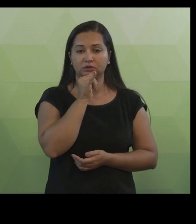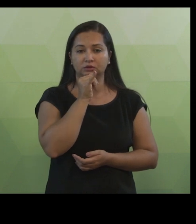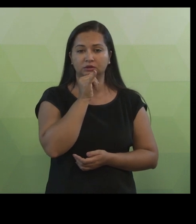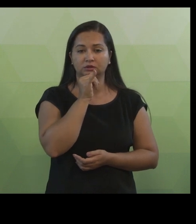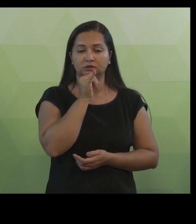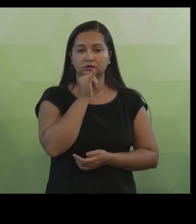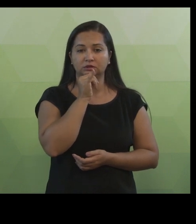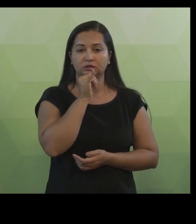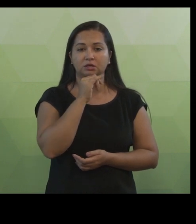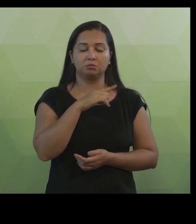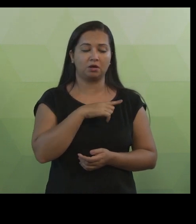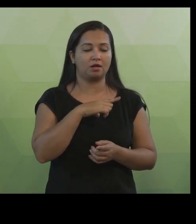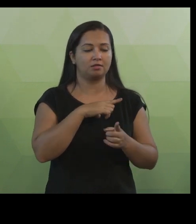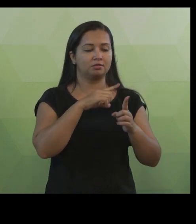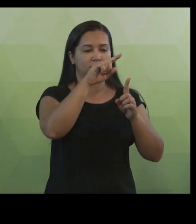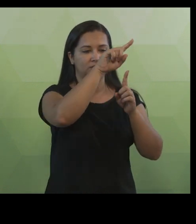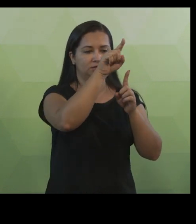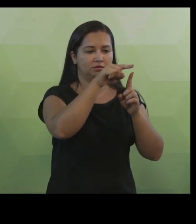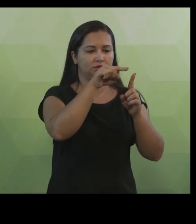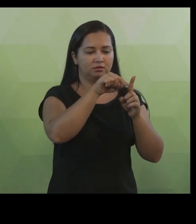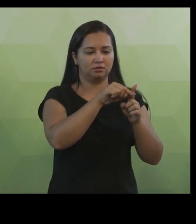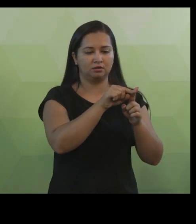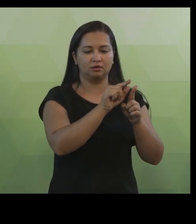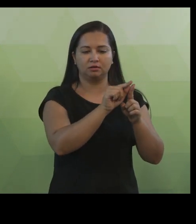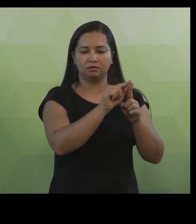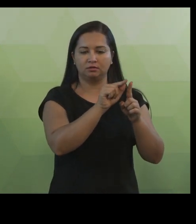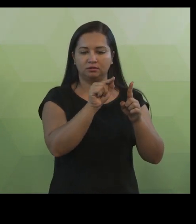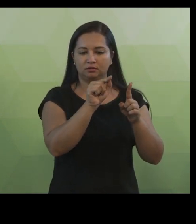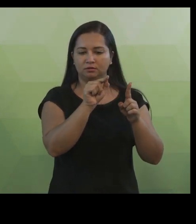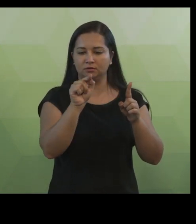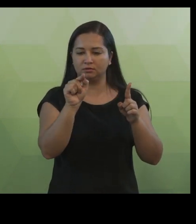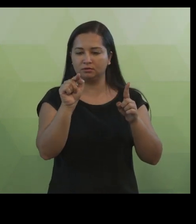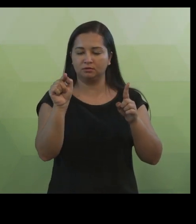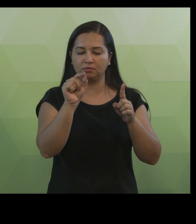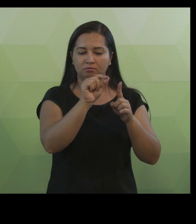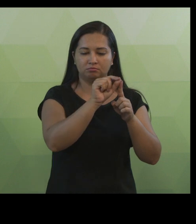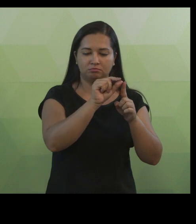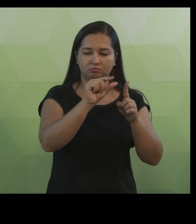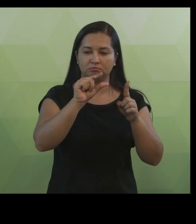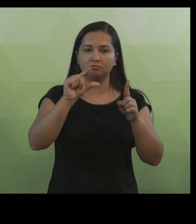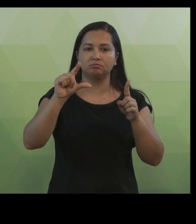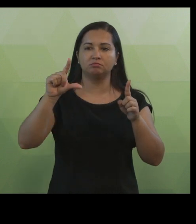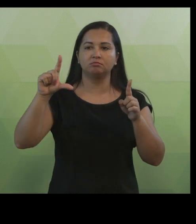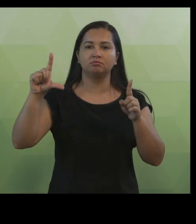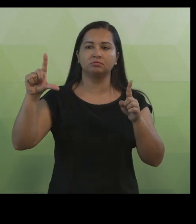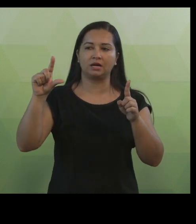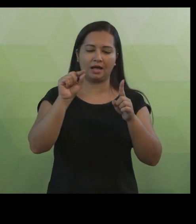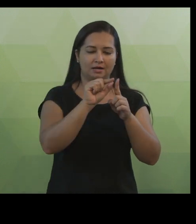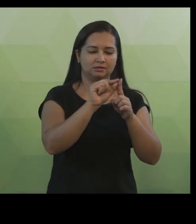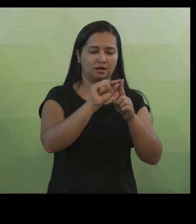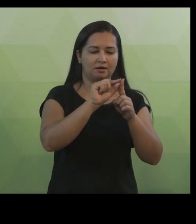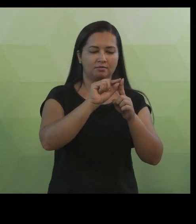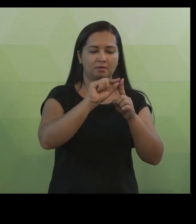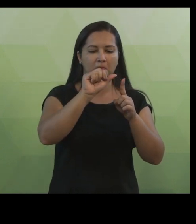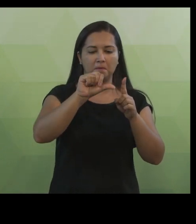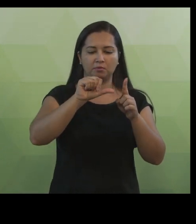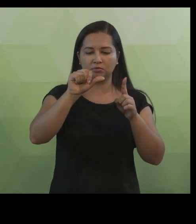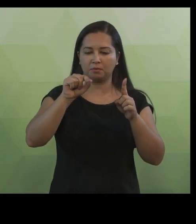com maior capacidade e precisão, o double. A